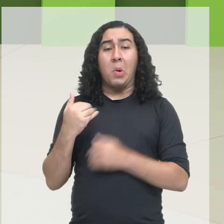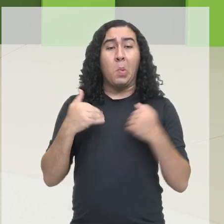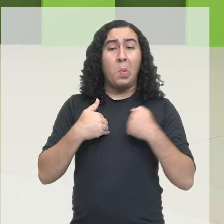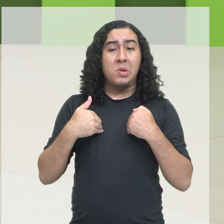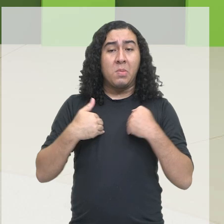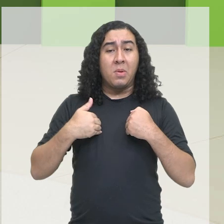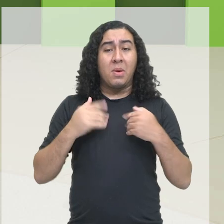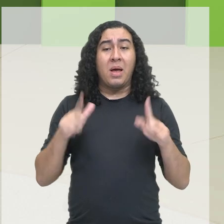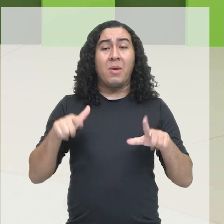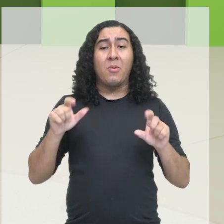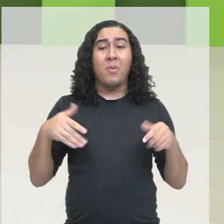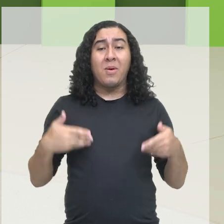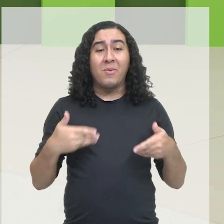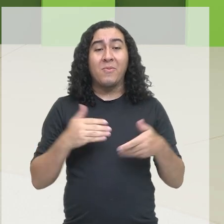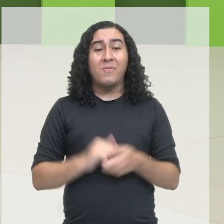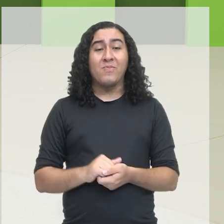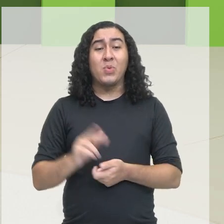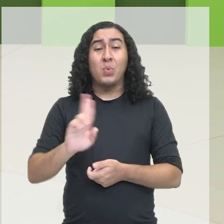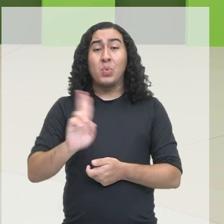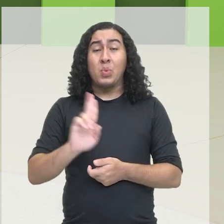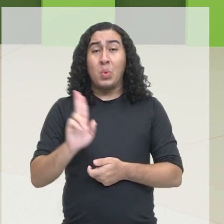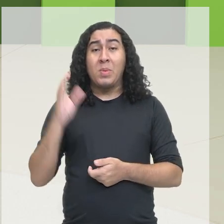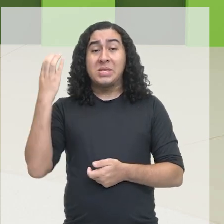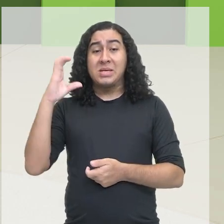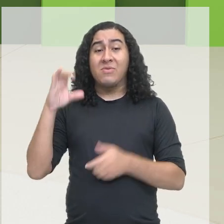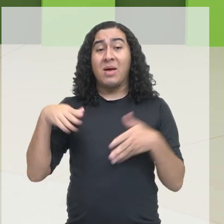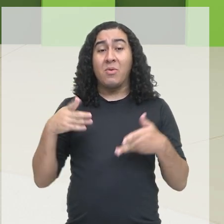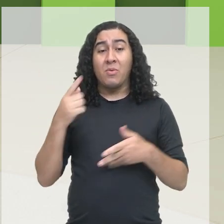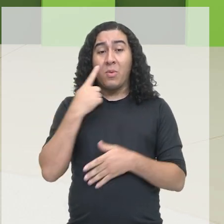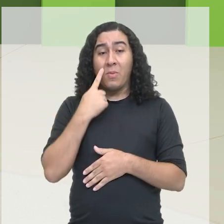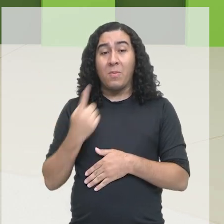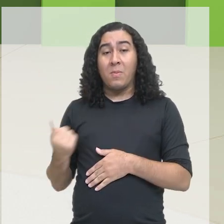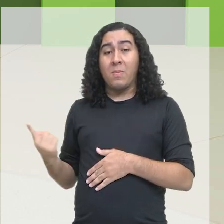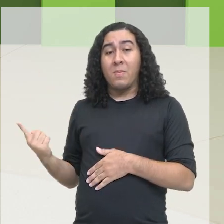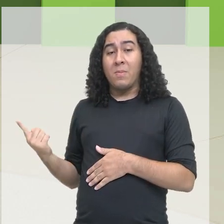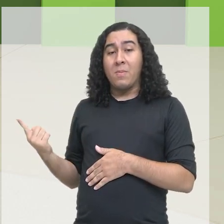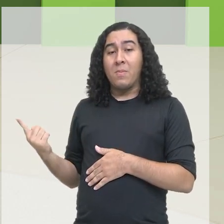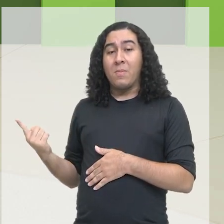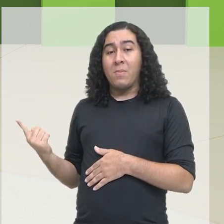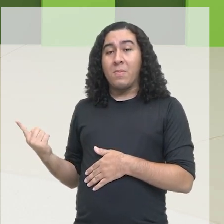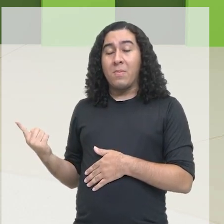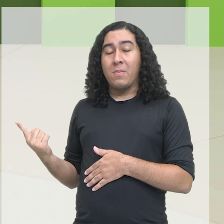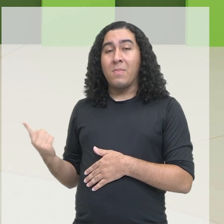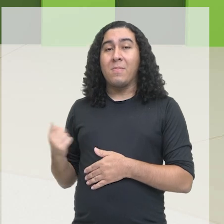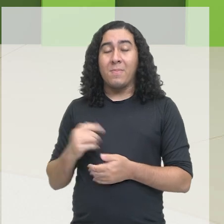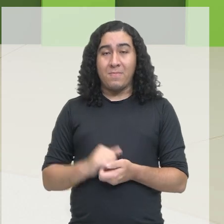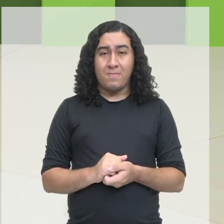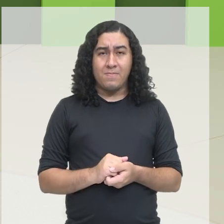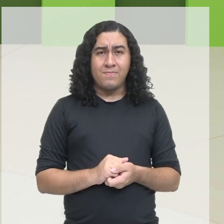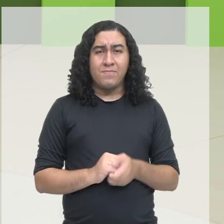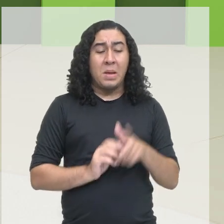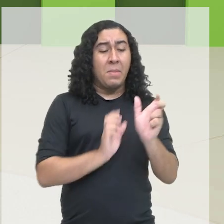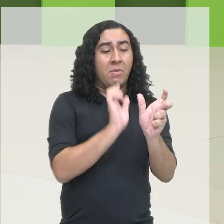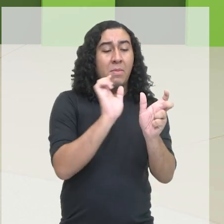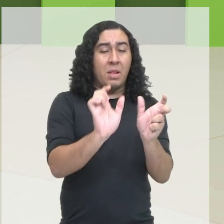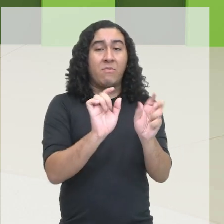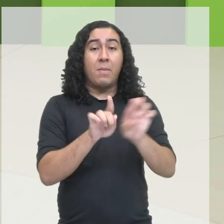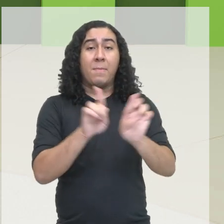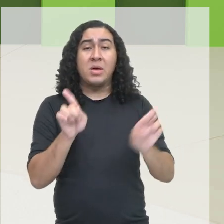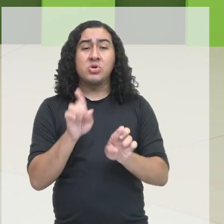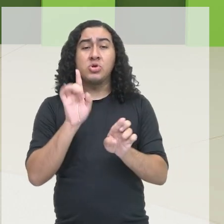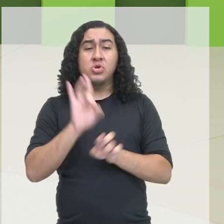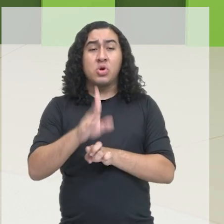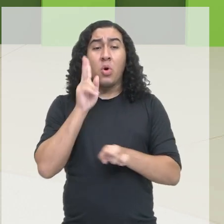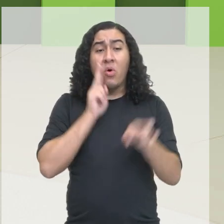animal que o nome científico é Uroplatus pantásticos. E o que a gente pode perceber só